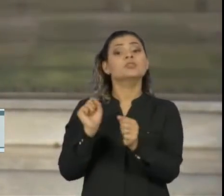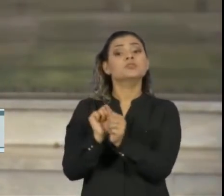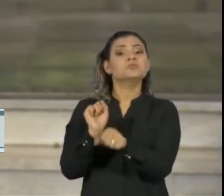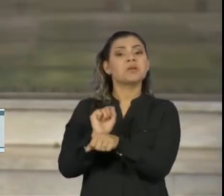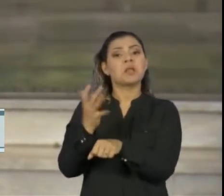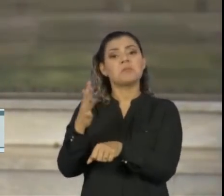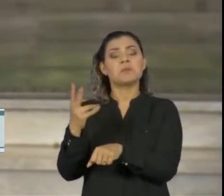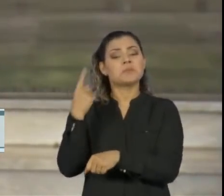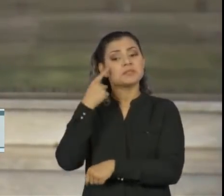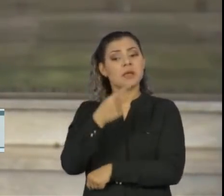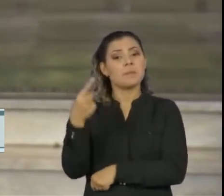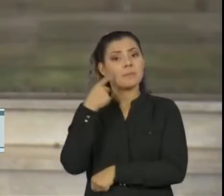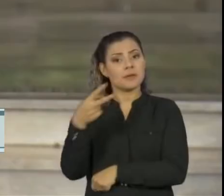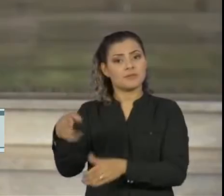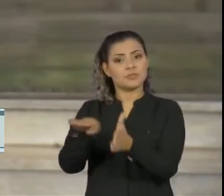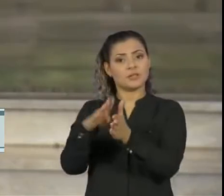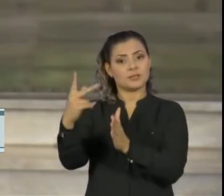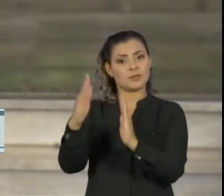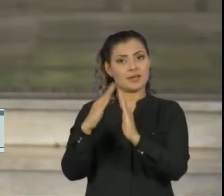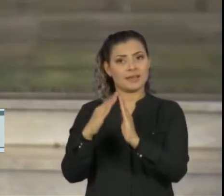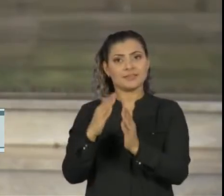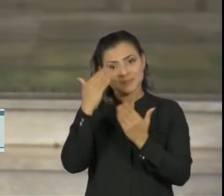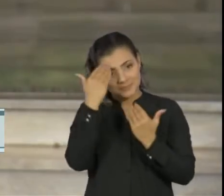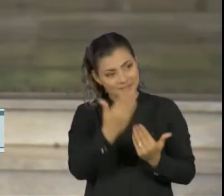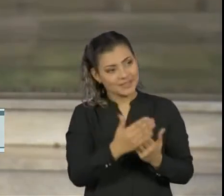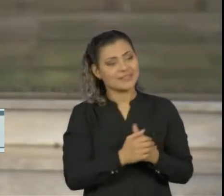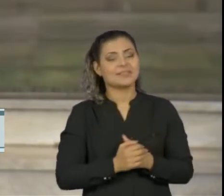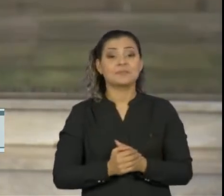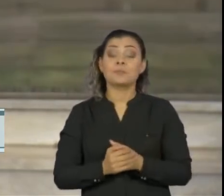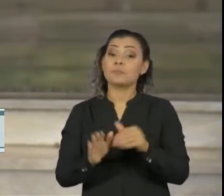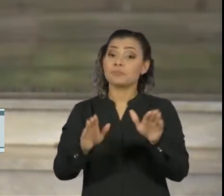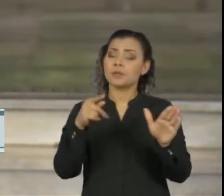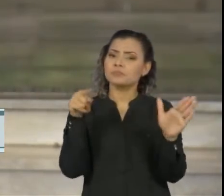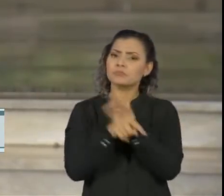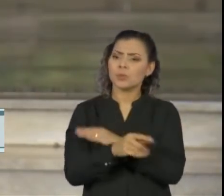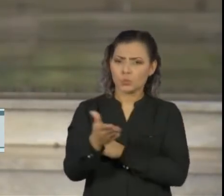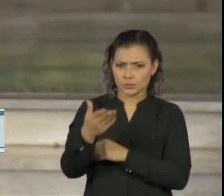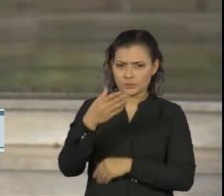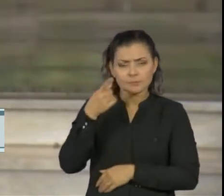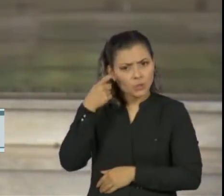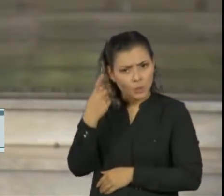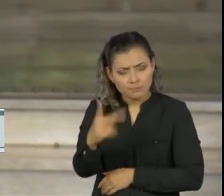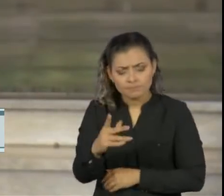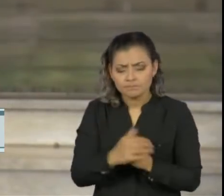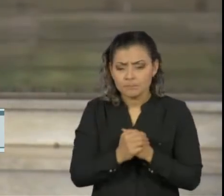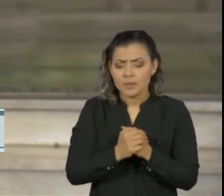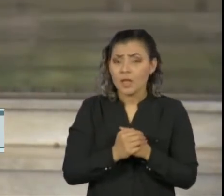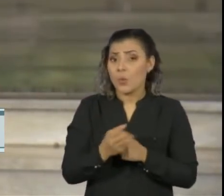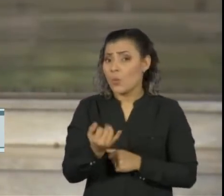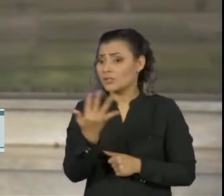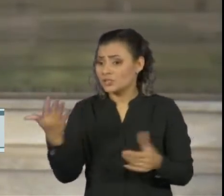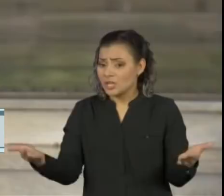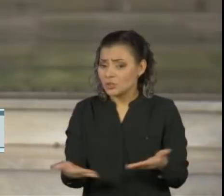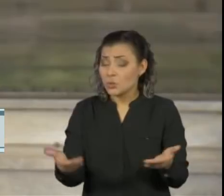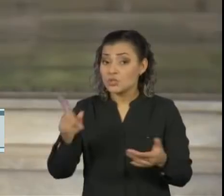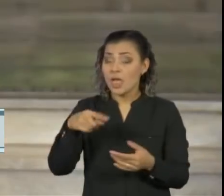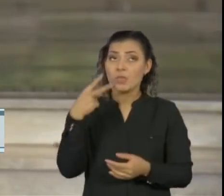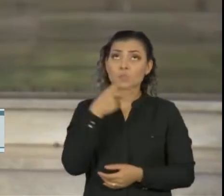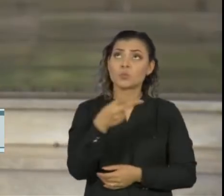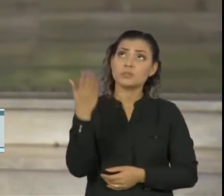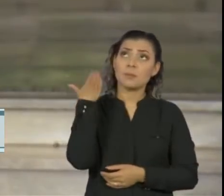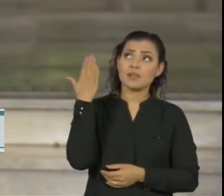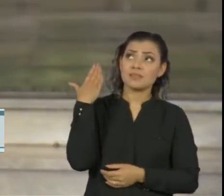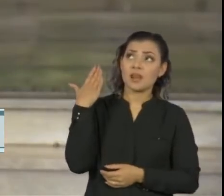aí nas próximas semanas. Obrigado. Bom, governador, se o número de hoje é uma fotografia de 2